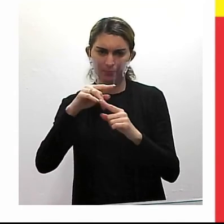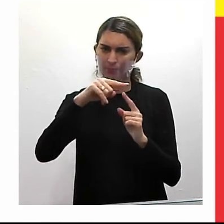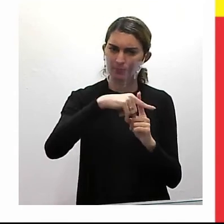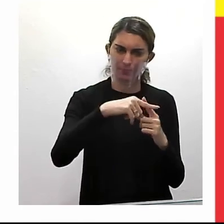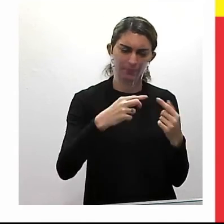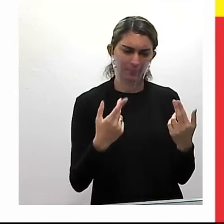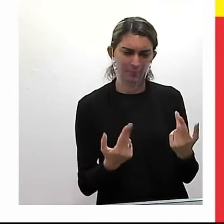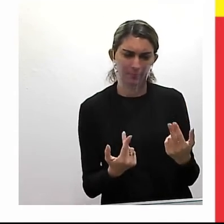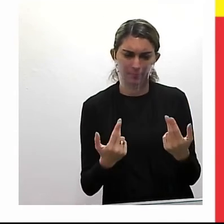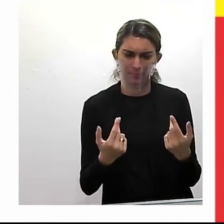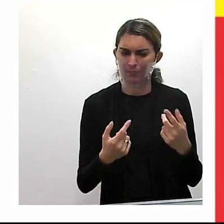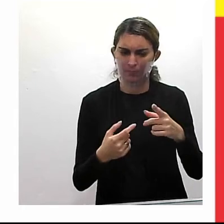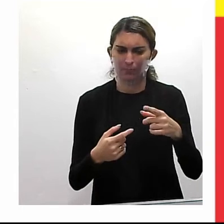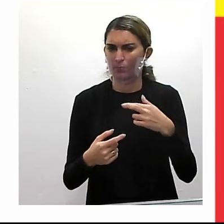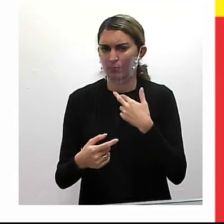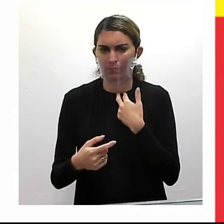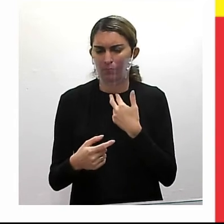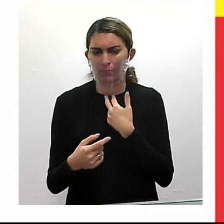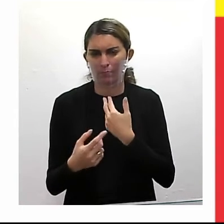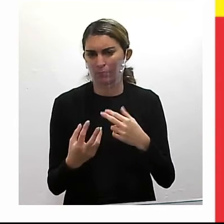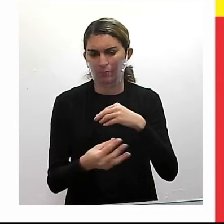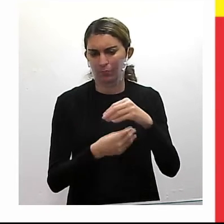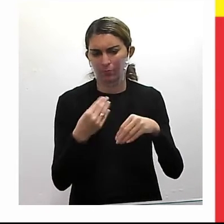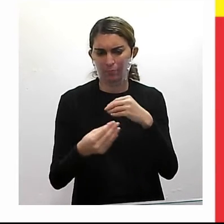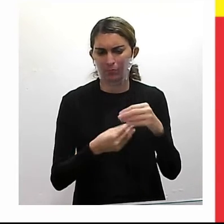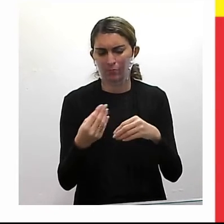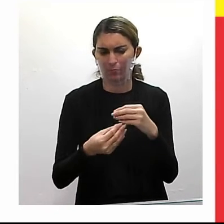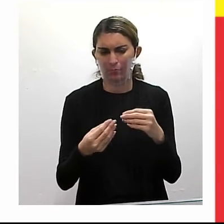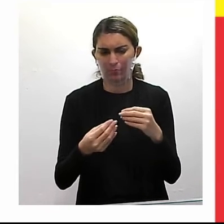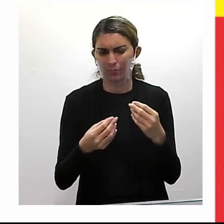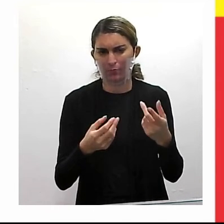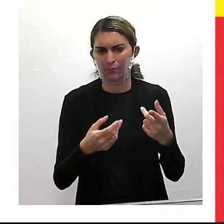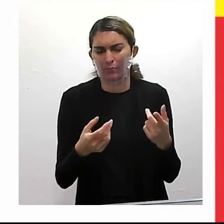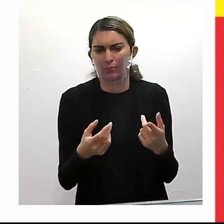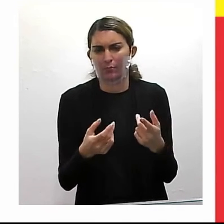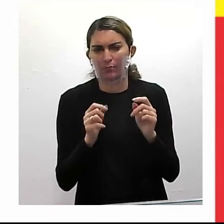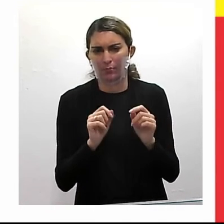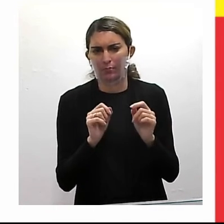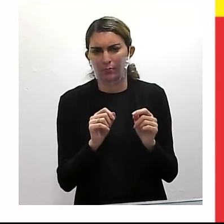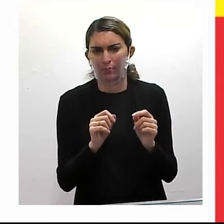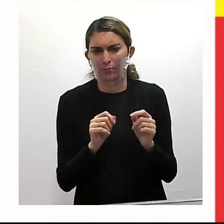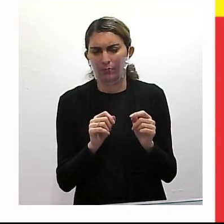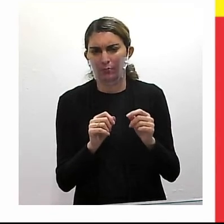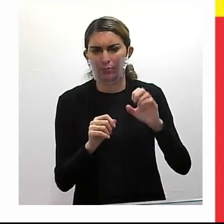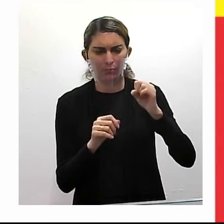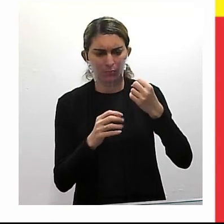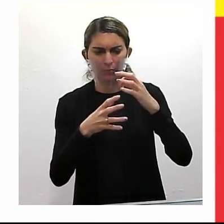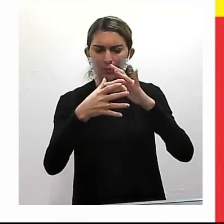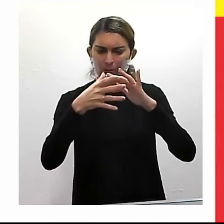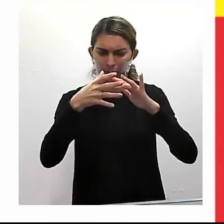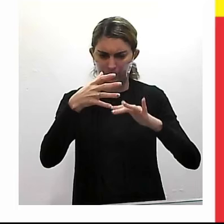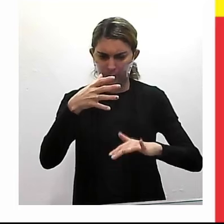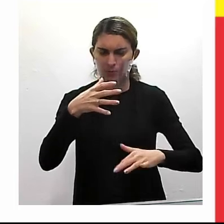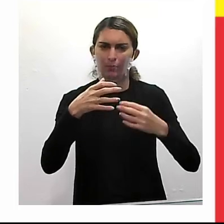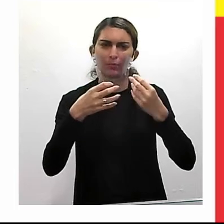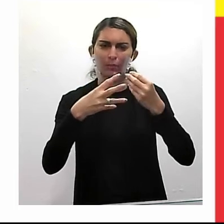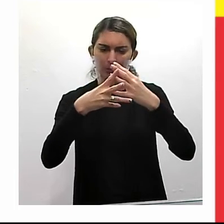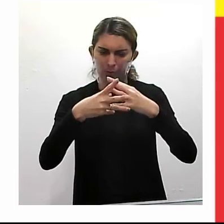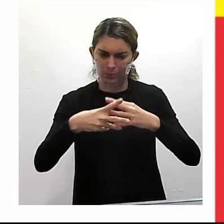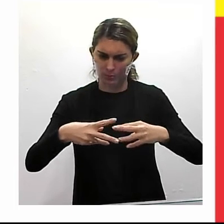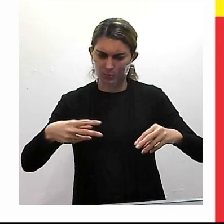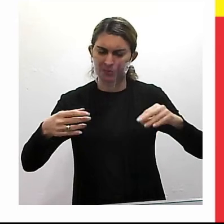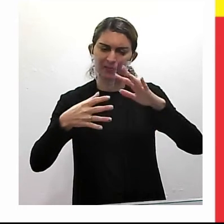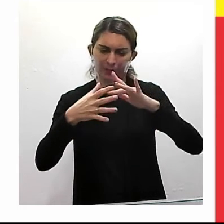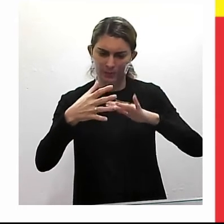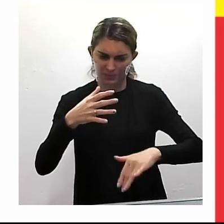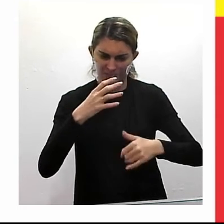Então, ele não seria um composto insolúvel em água. Pelo contrário, ele seria solúvel, né, gente? Ele seria bem